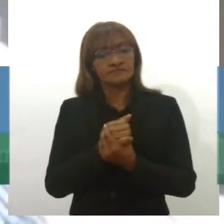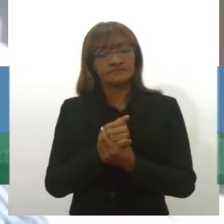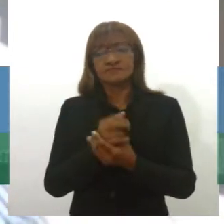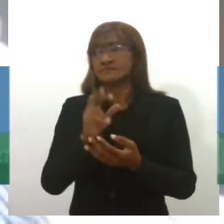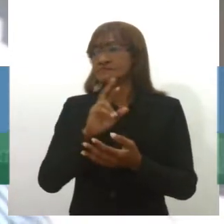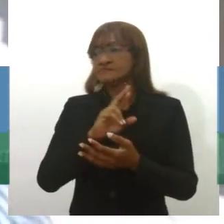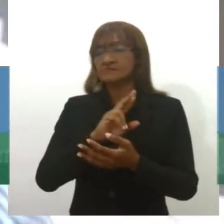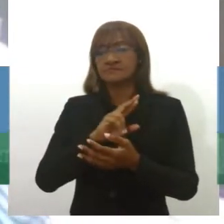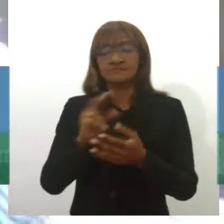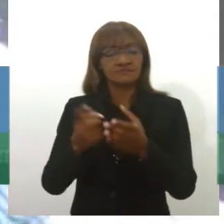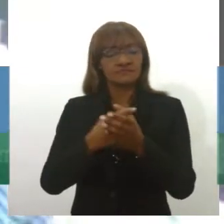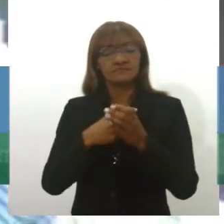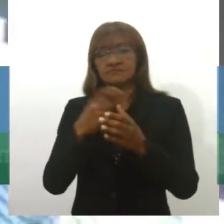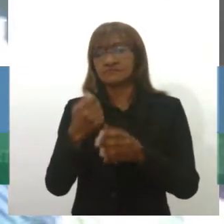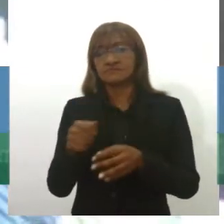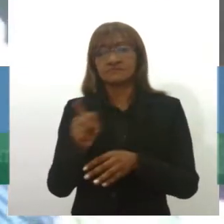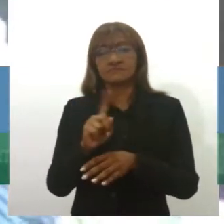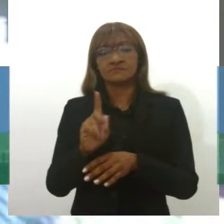da importação.